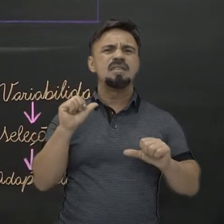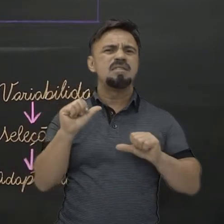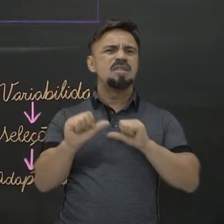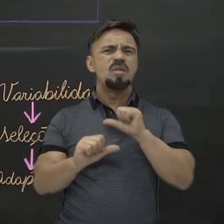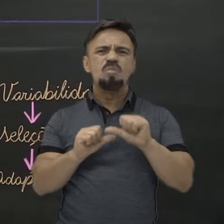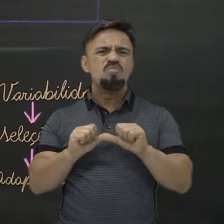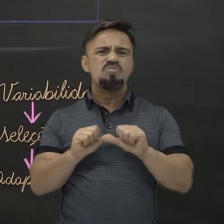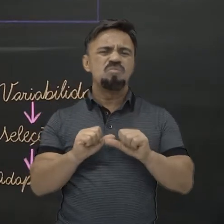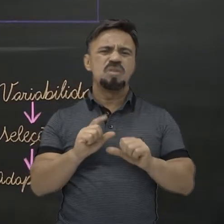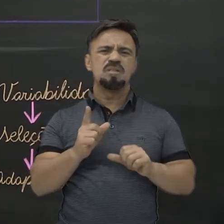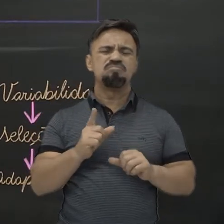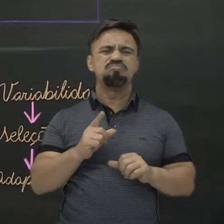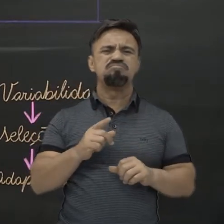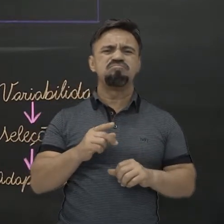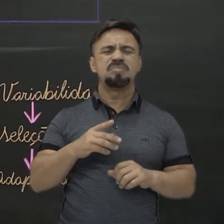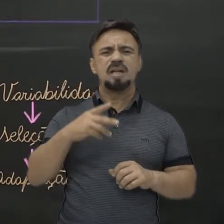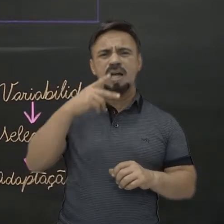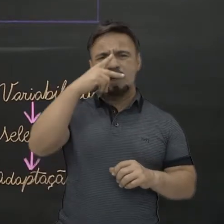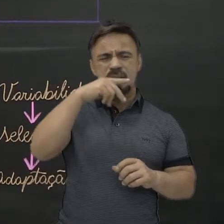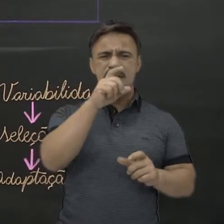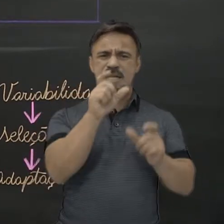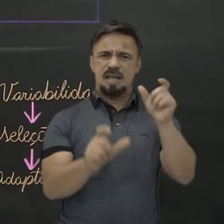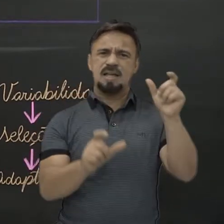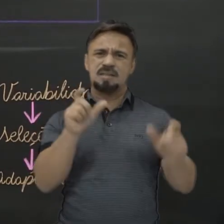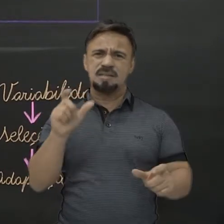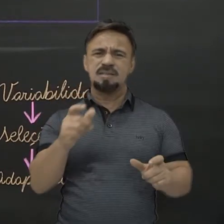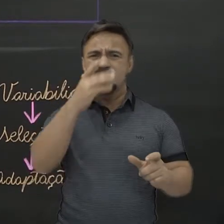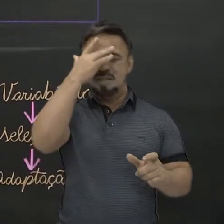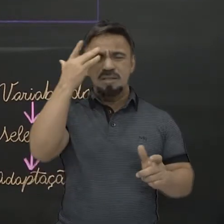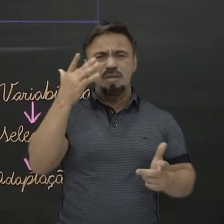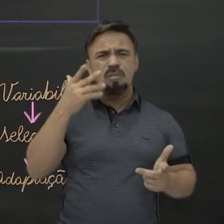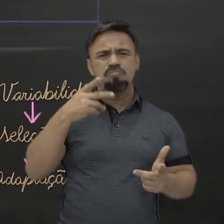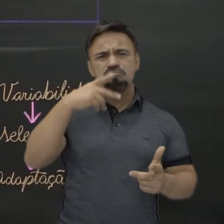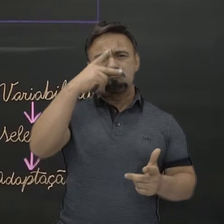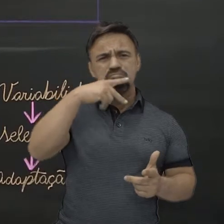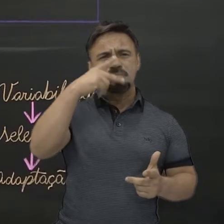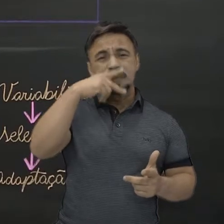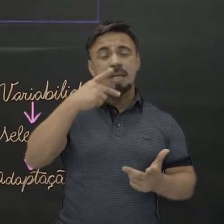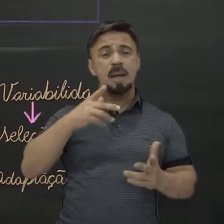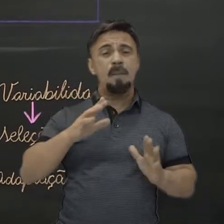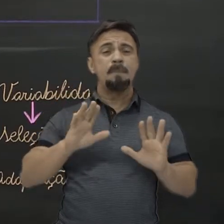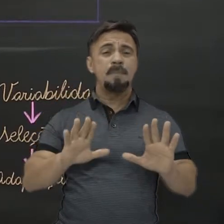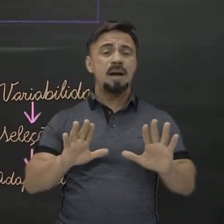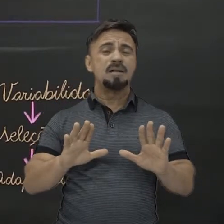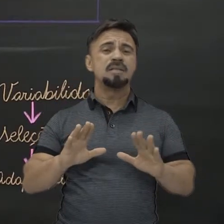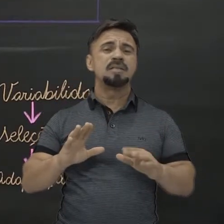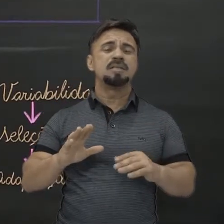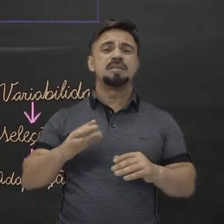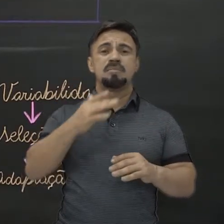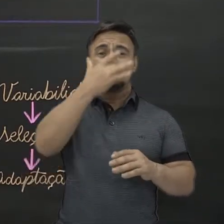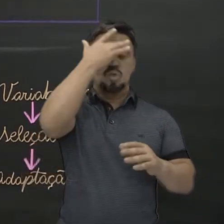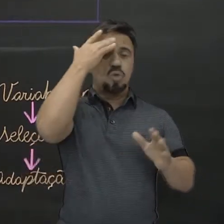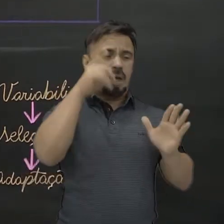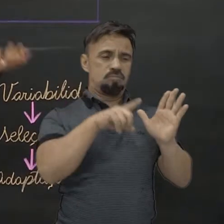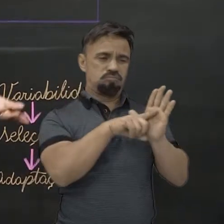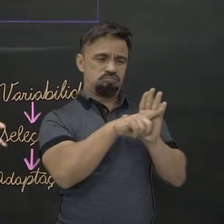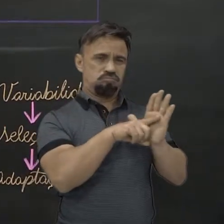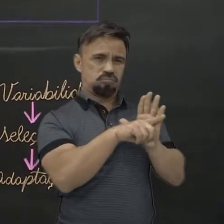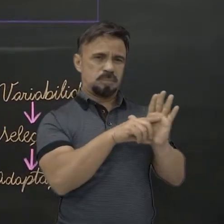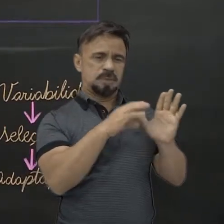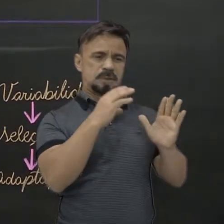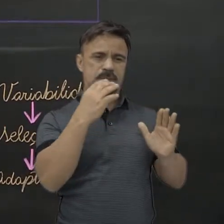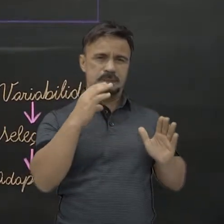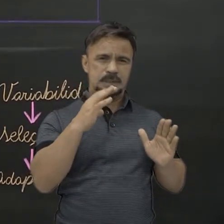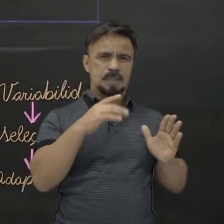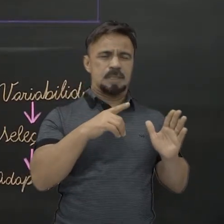os seres, que cada ser ele era apenas daquela forma. Porém, muitos cientistas, observadores da